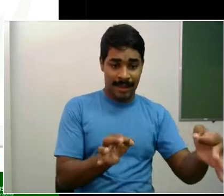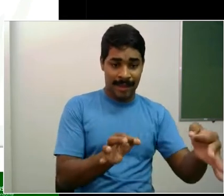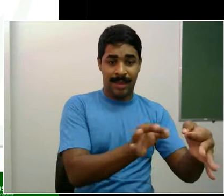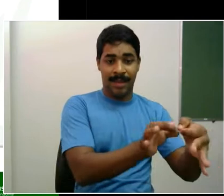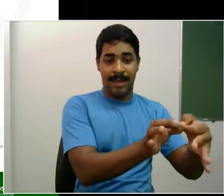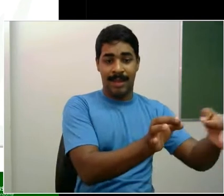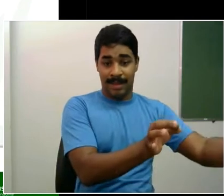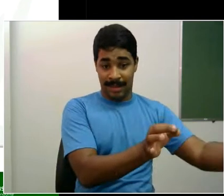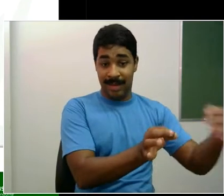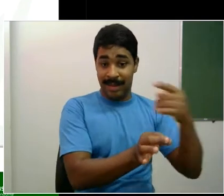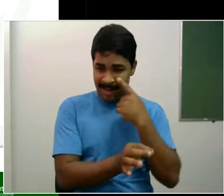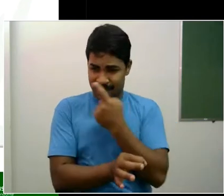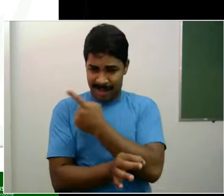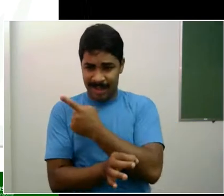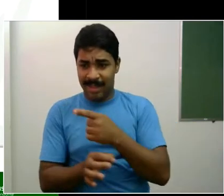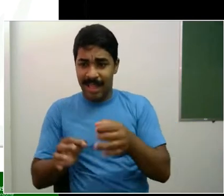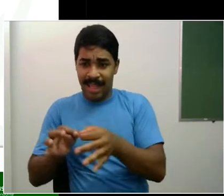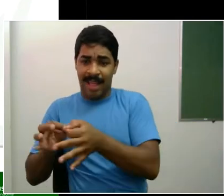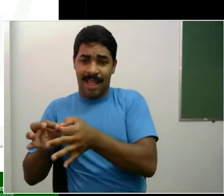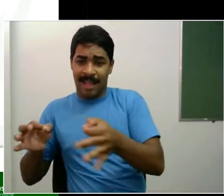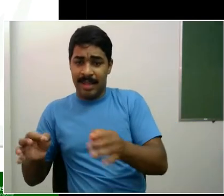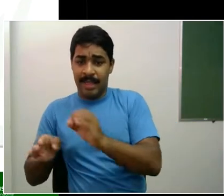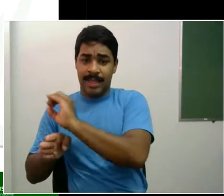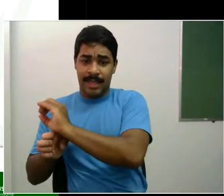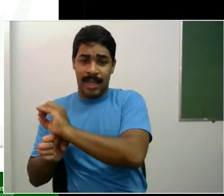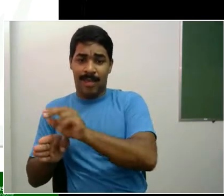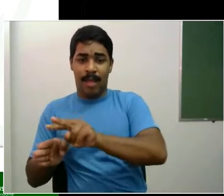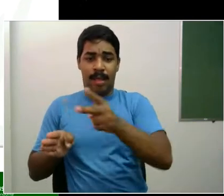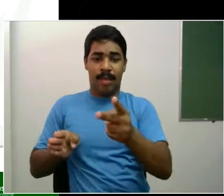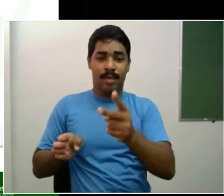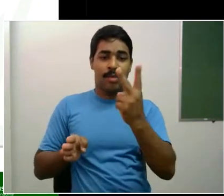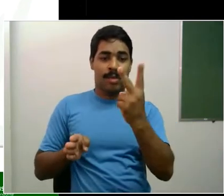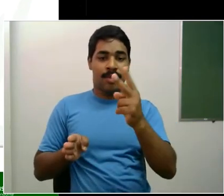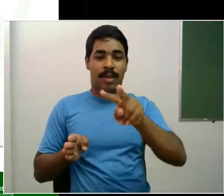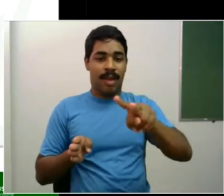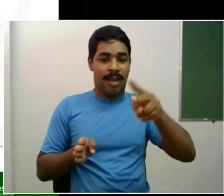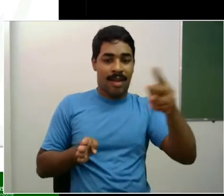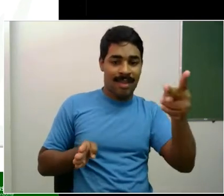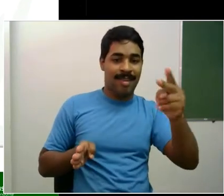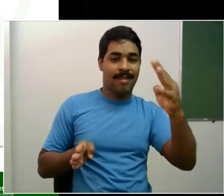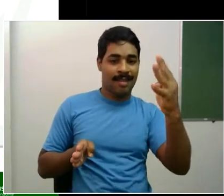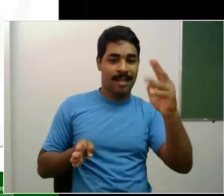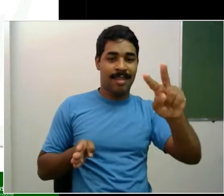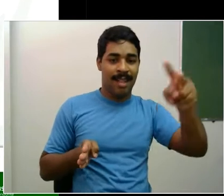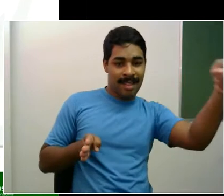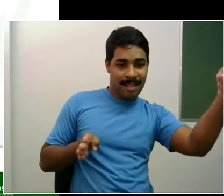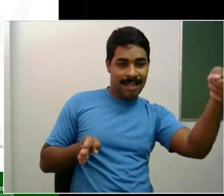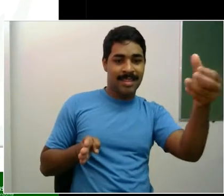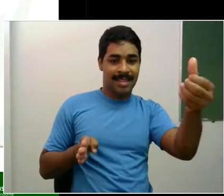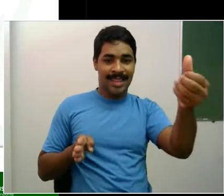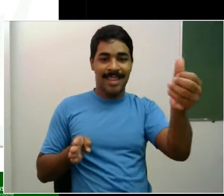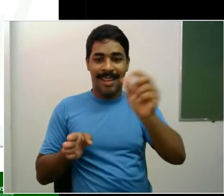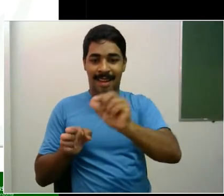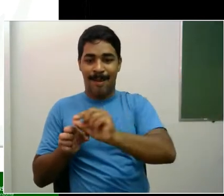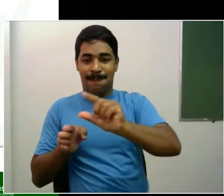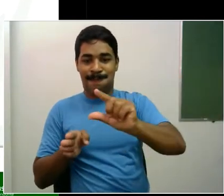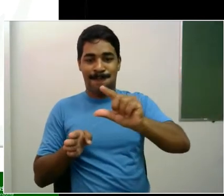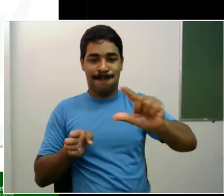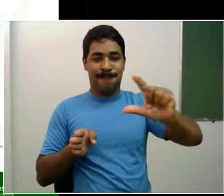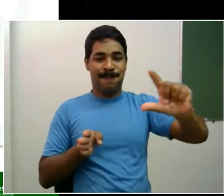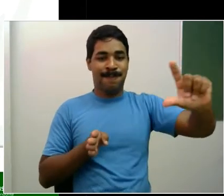aí que seus espaços crescem de 0 para 2, de 2 para 4 e de 4